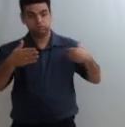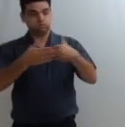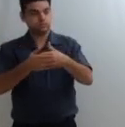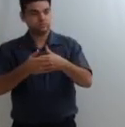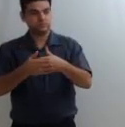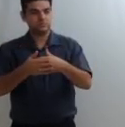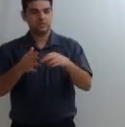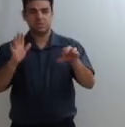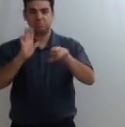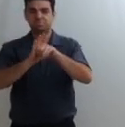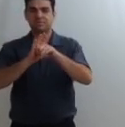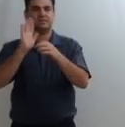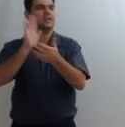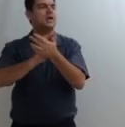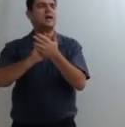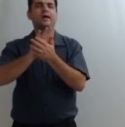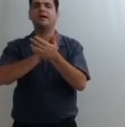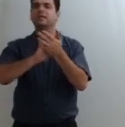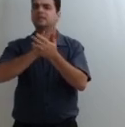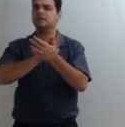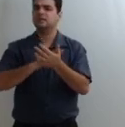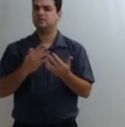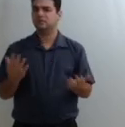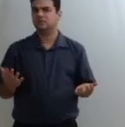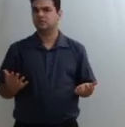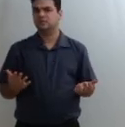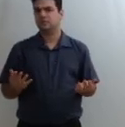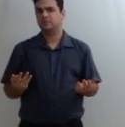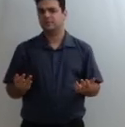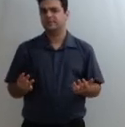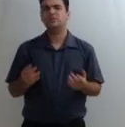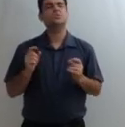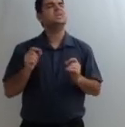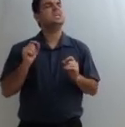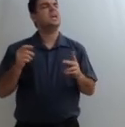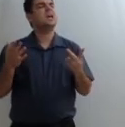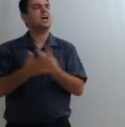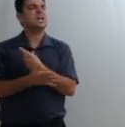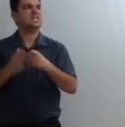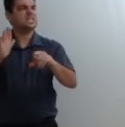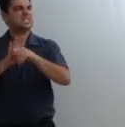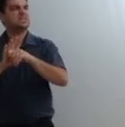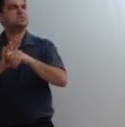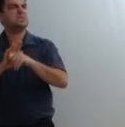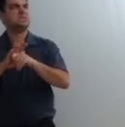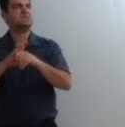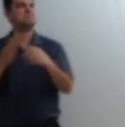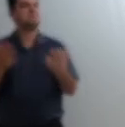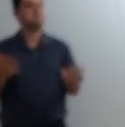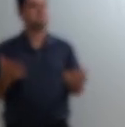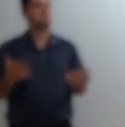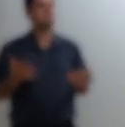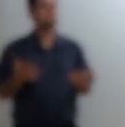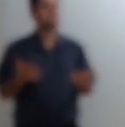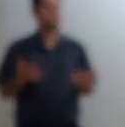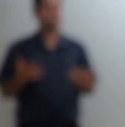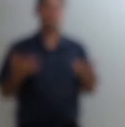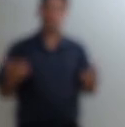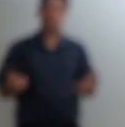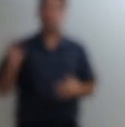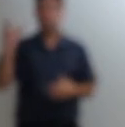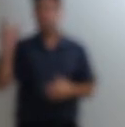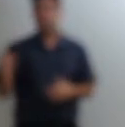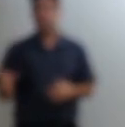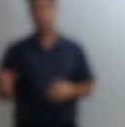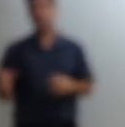nenhuma outra falta. E vejam, Vossas Excelências, a falta grave cometida por esse apenado, né, foi